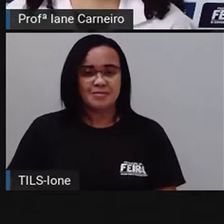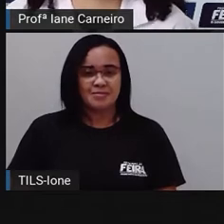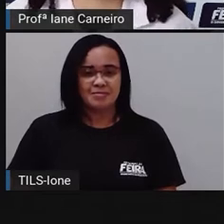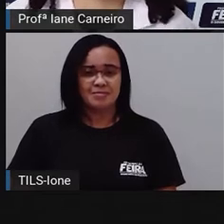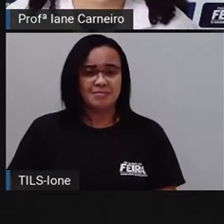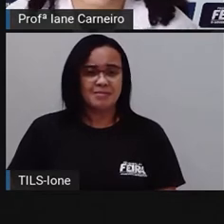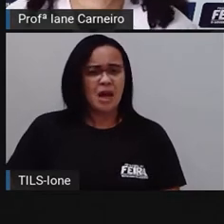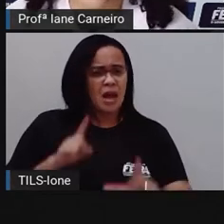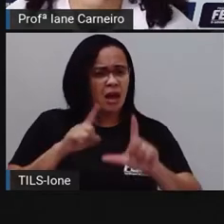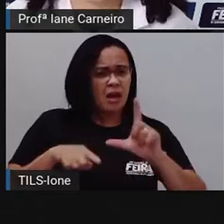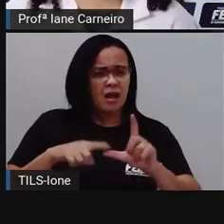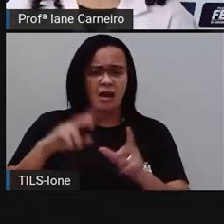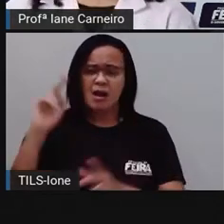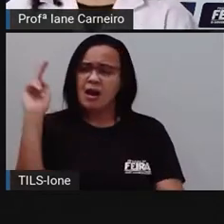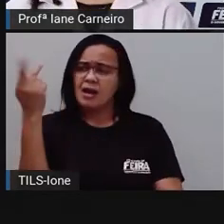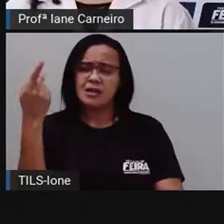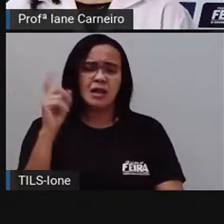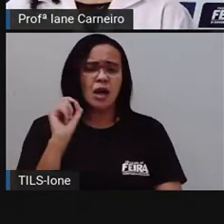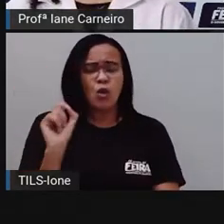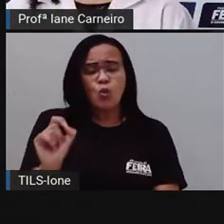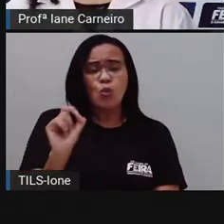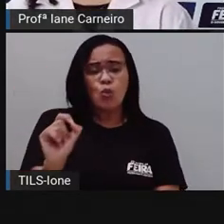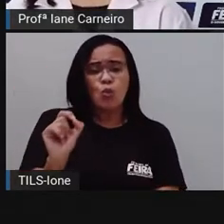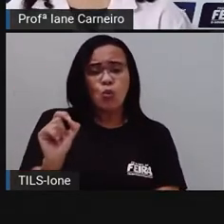E na letra H, o que há?